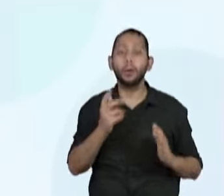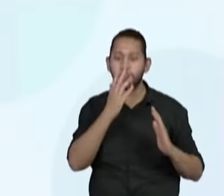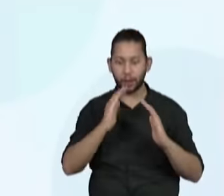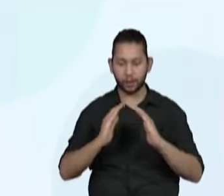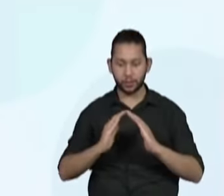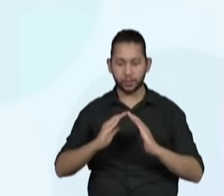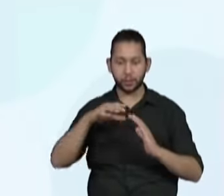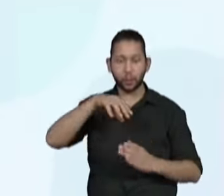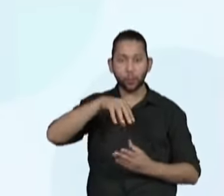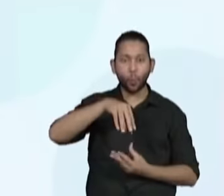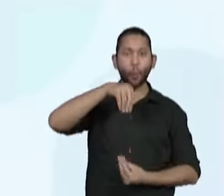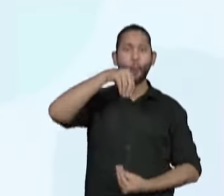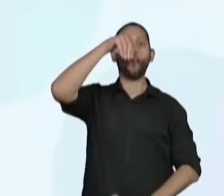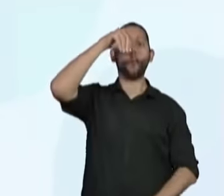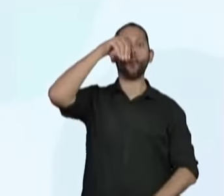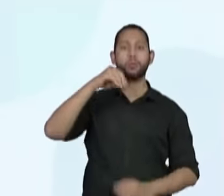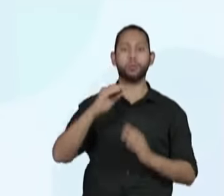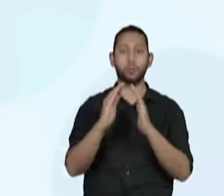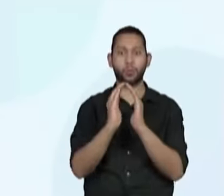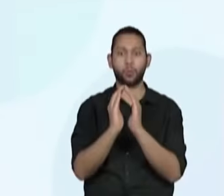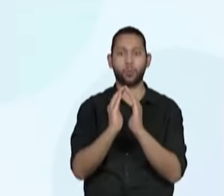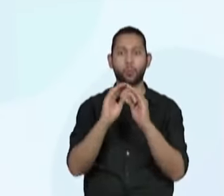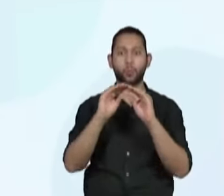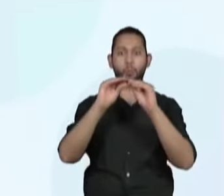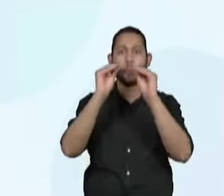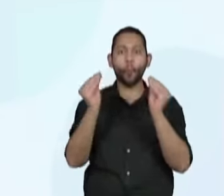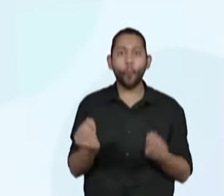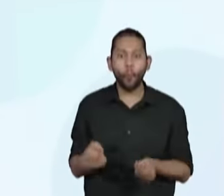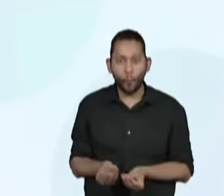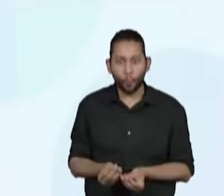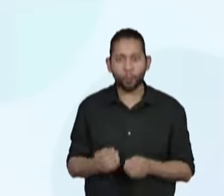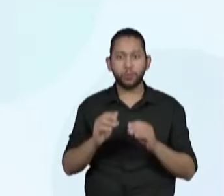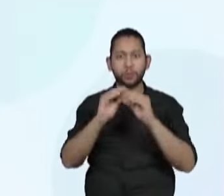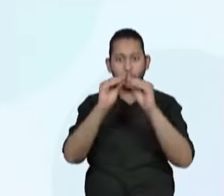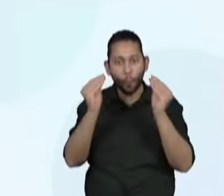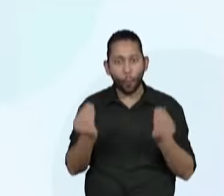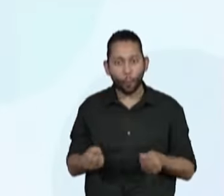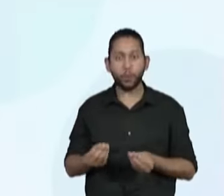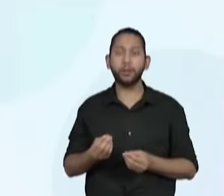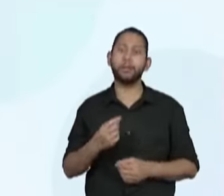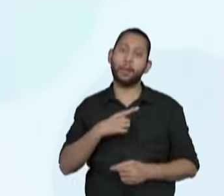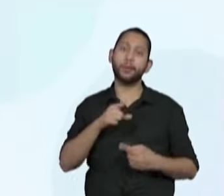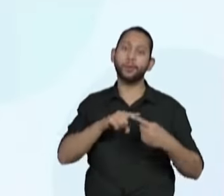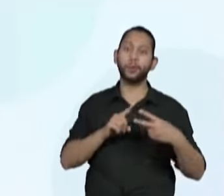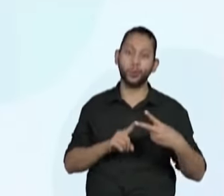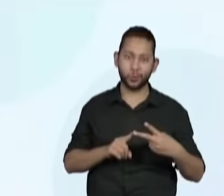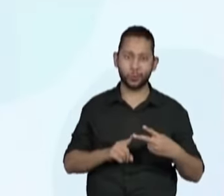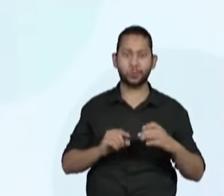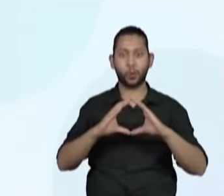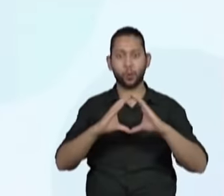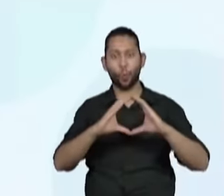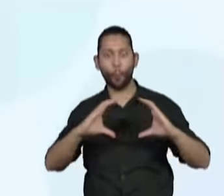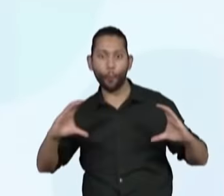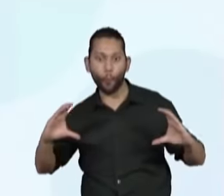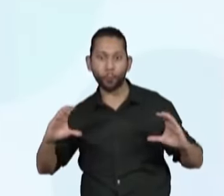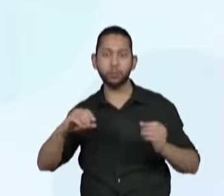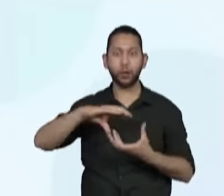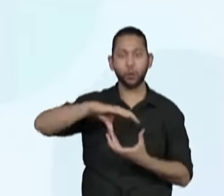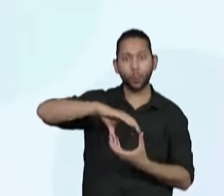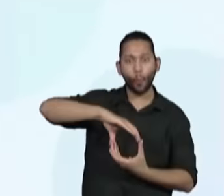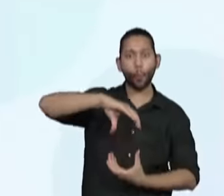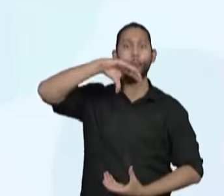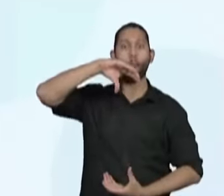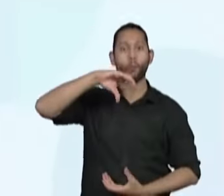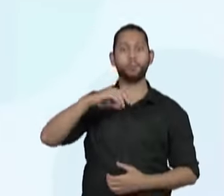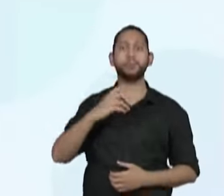se ele fosse mais alto que o restante, né? De uma extremidade para outra, você tem uma distância menor,